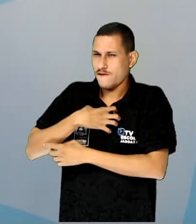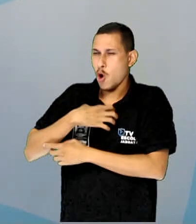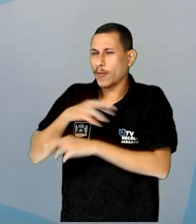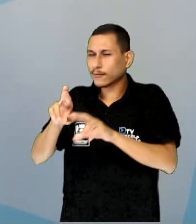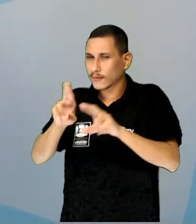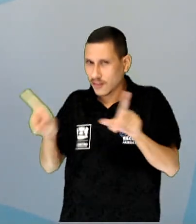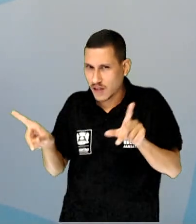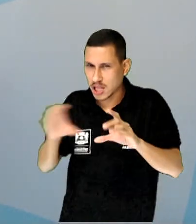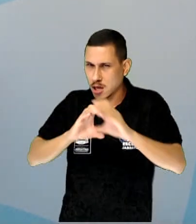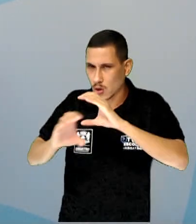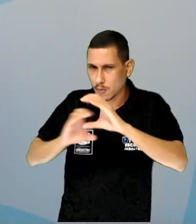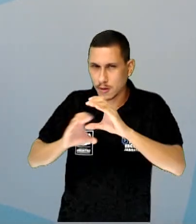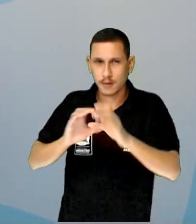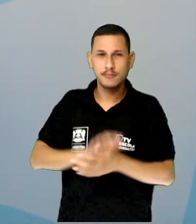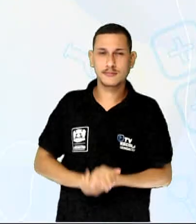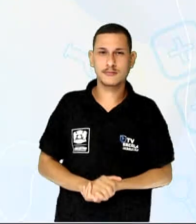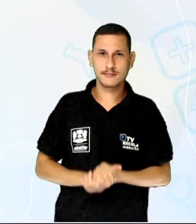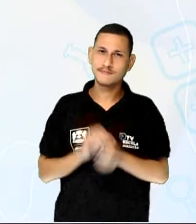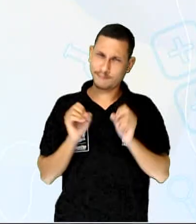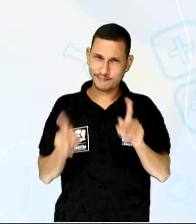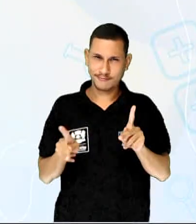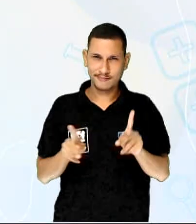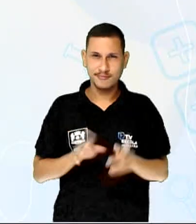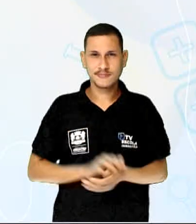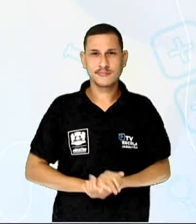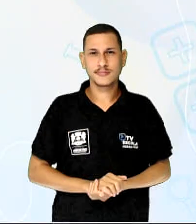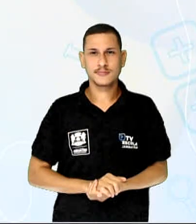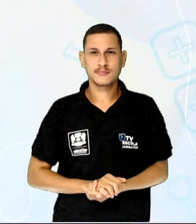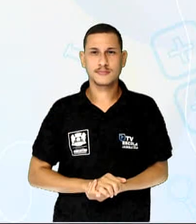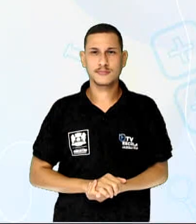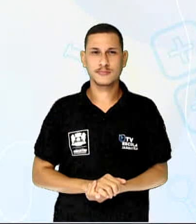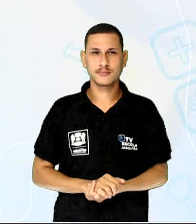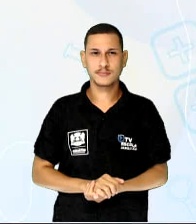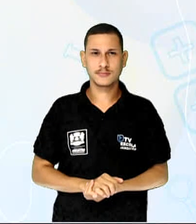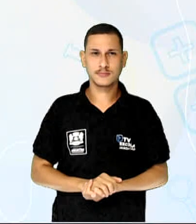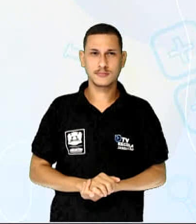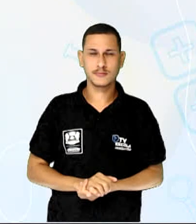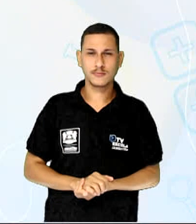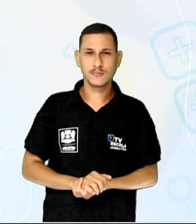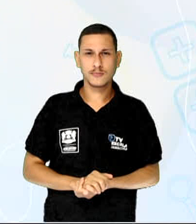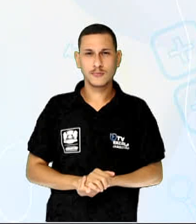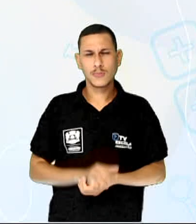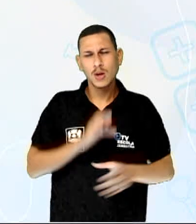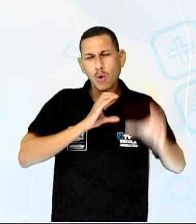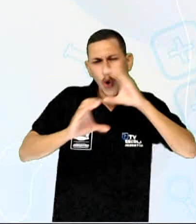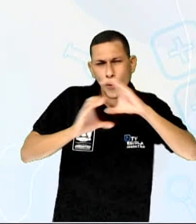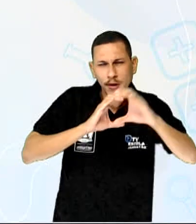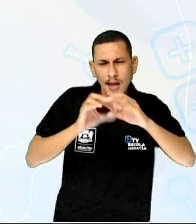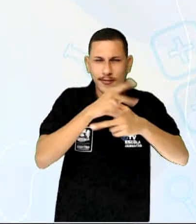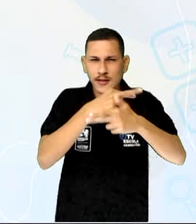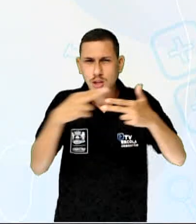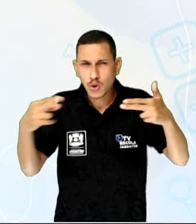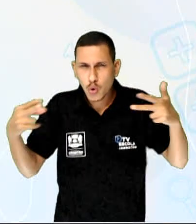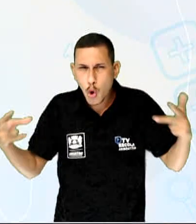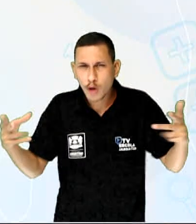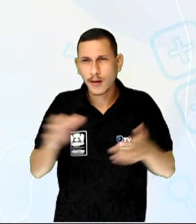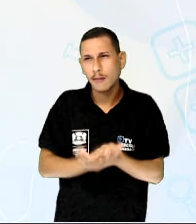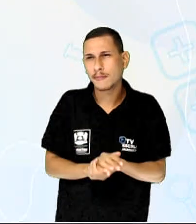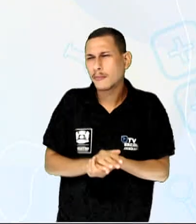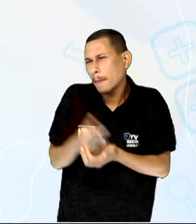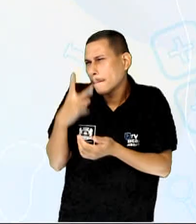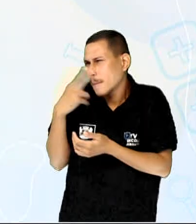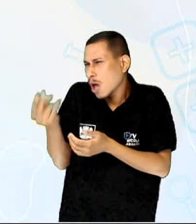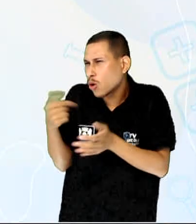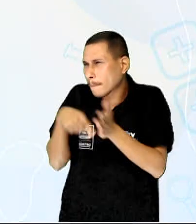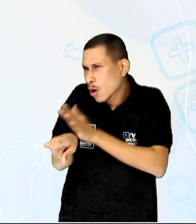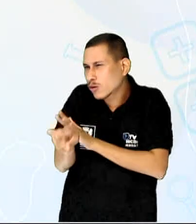de comunicação, ok? E sobre os meios de comunicação? Apesar de parecer uma pergunta de